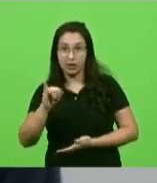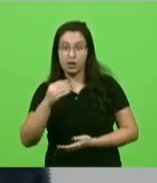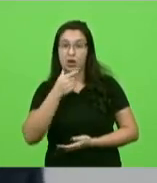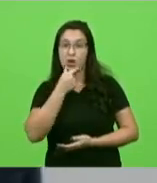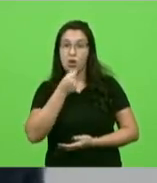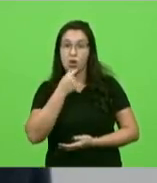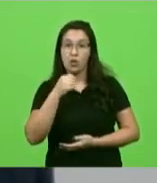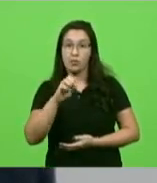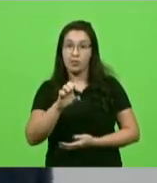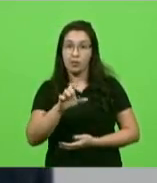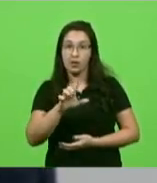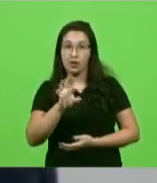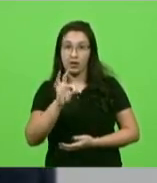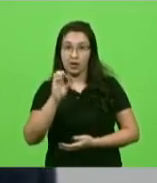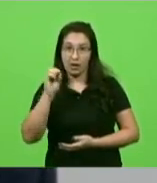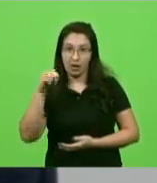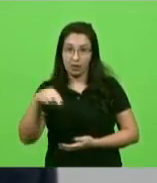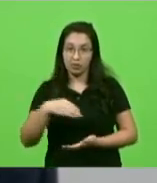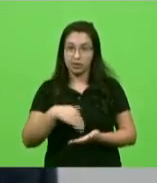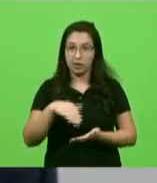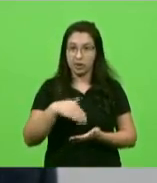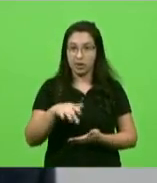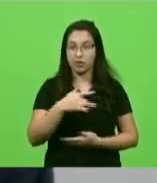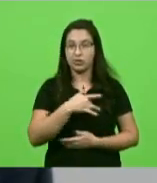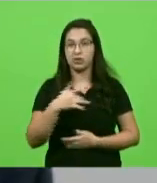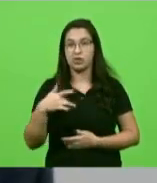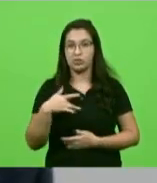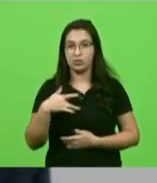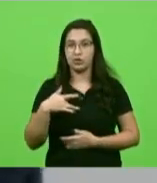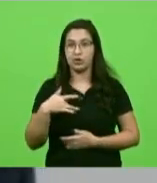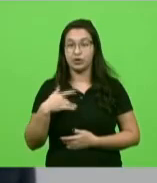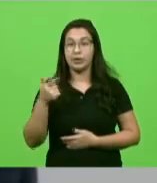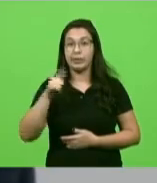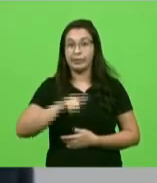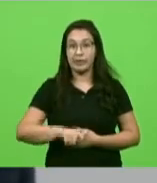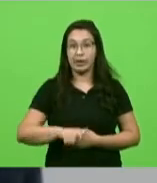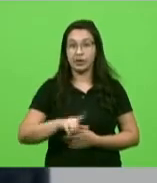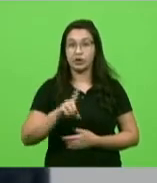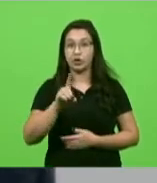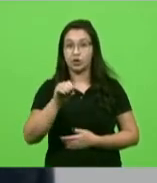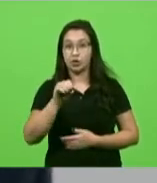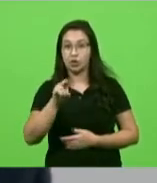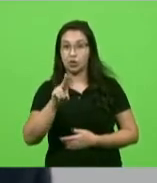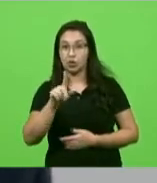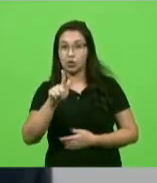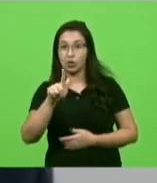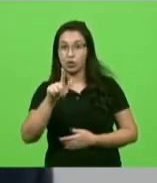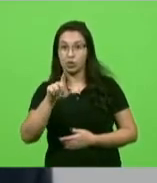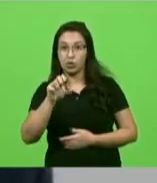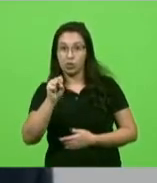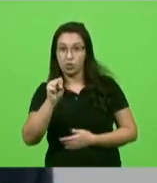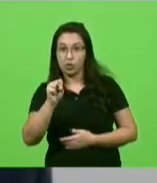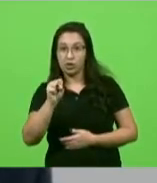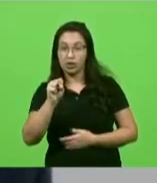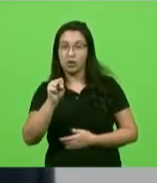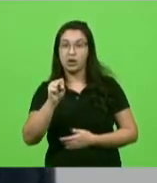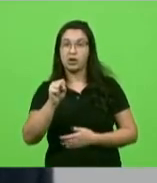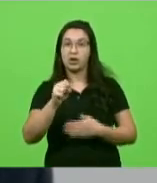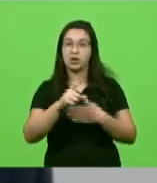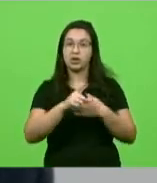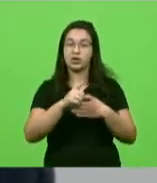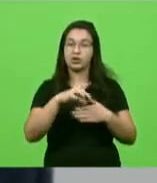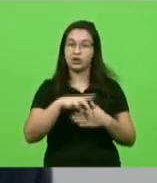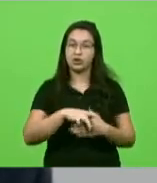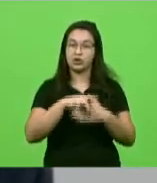Elton Zeferino, secretário de Saúde, do senhor Douglas Borba, chefe da Casa Civil, e do